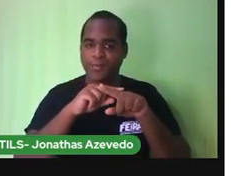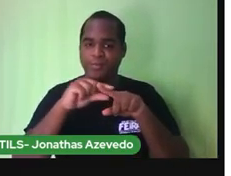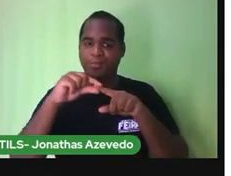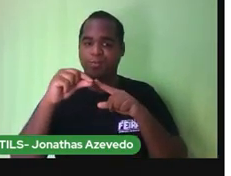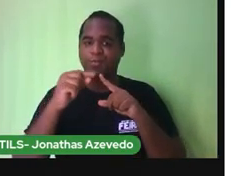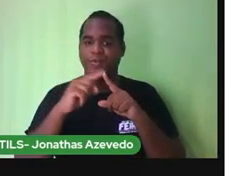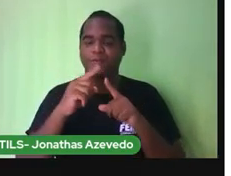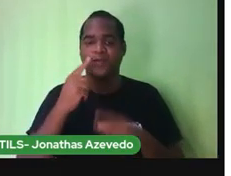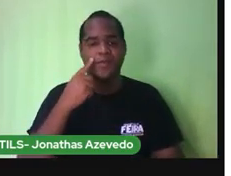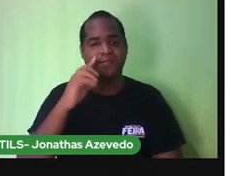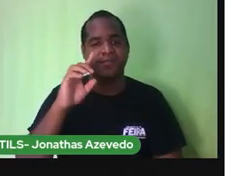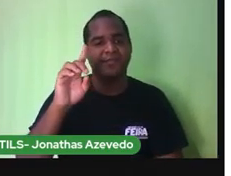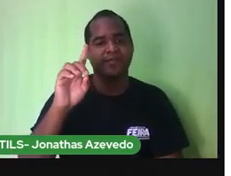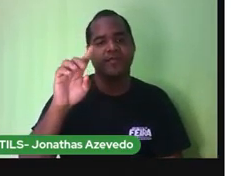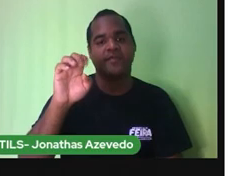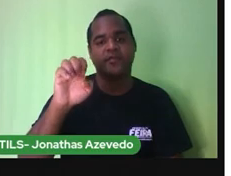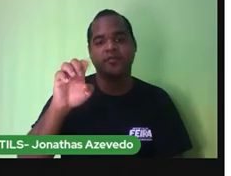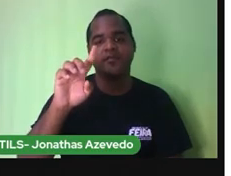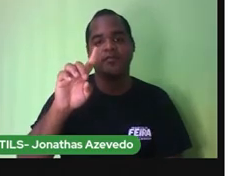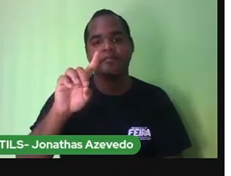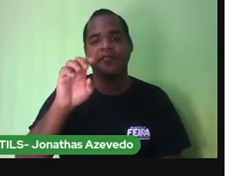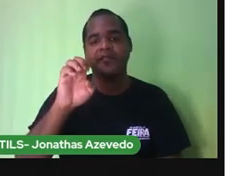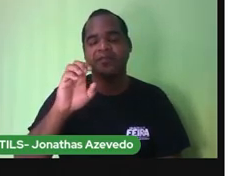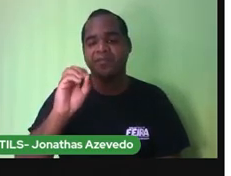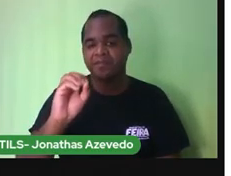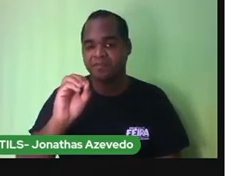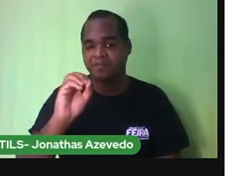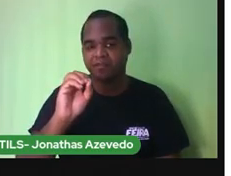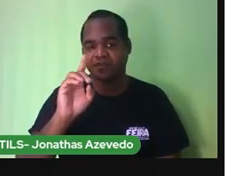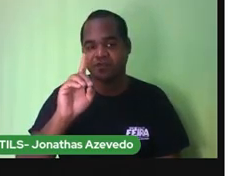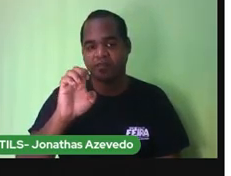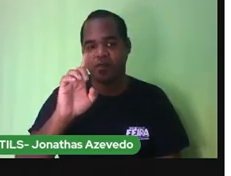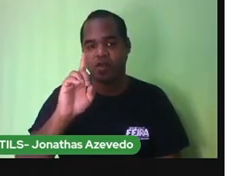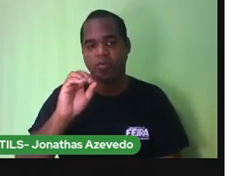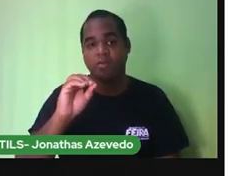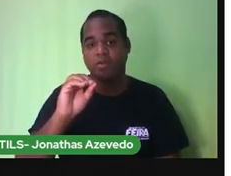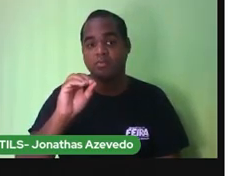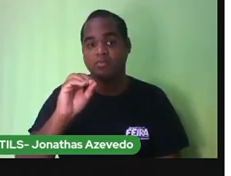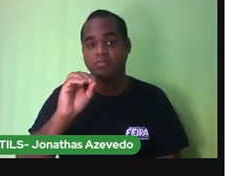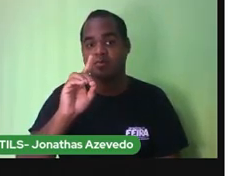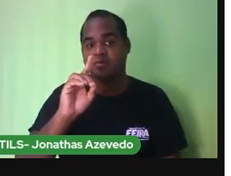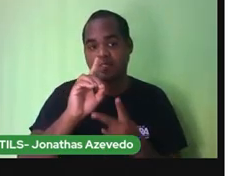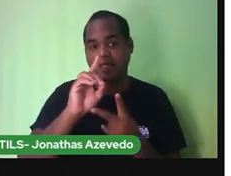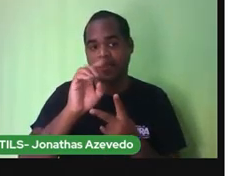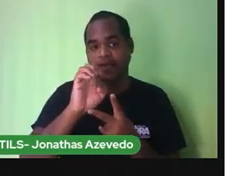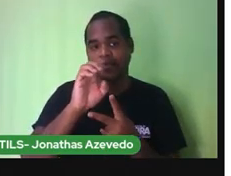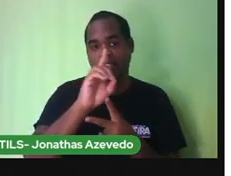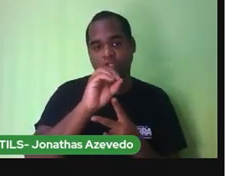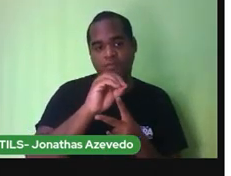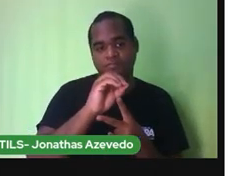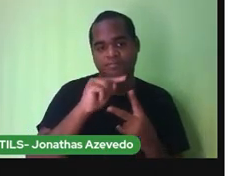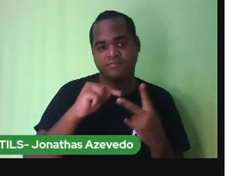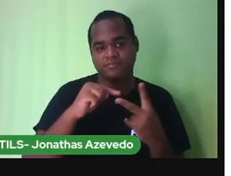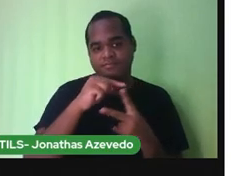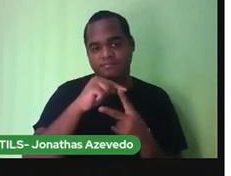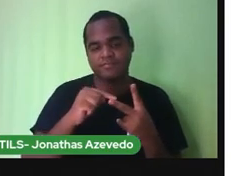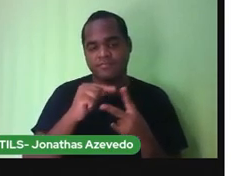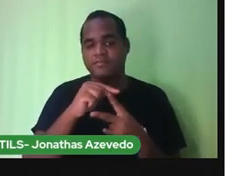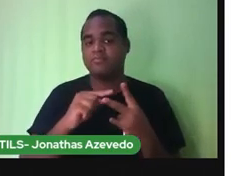primeiro de dó o dedo e agora a pro